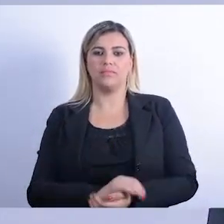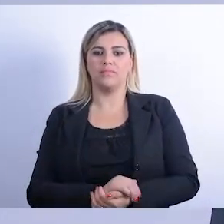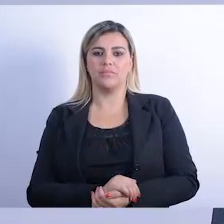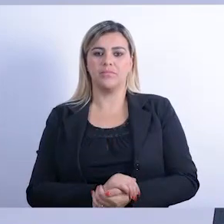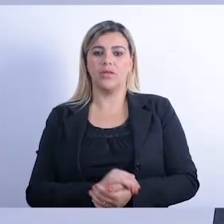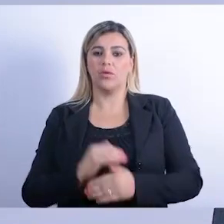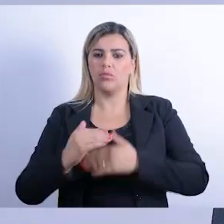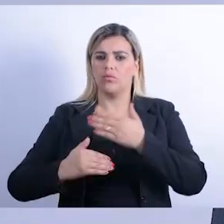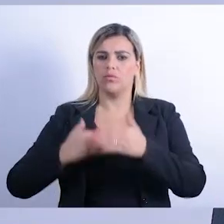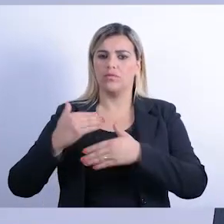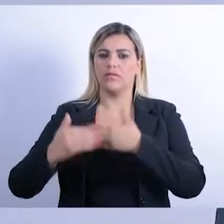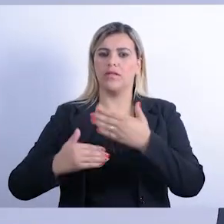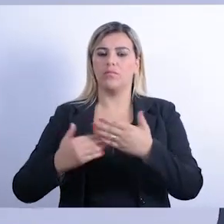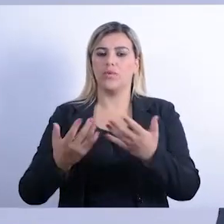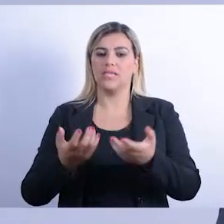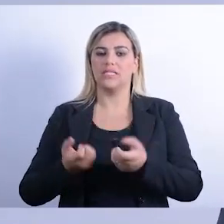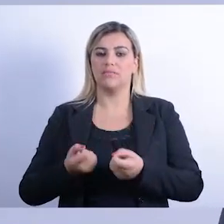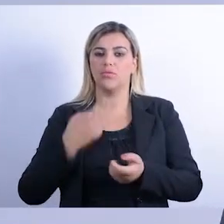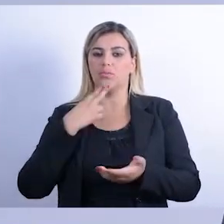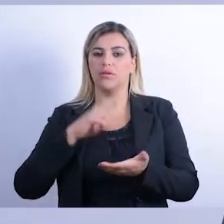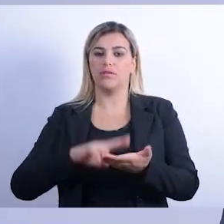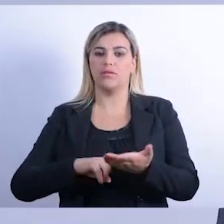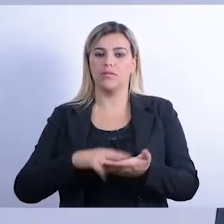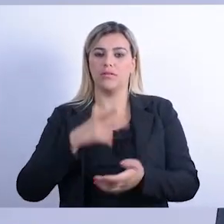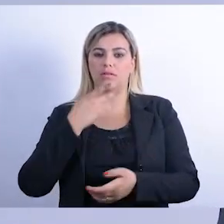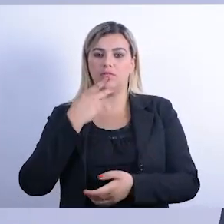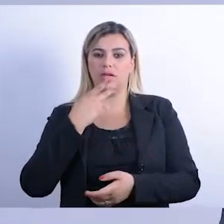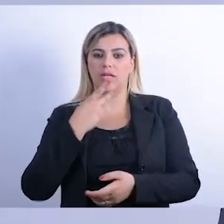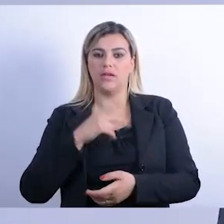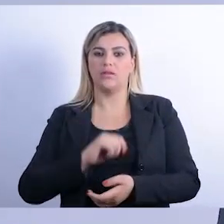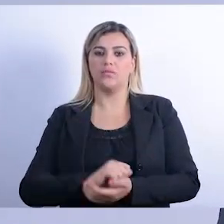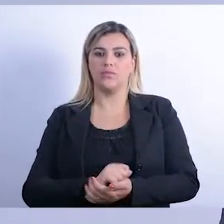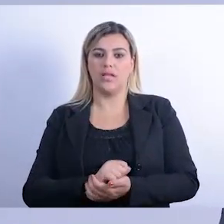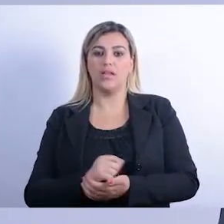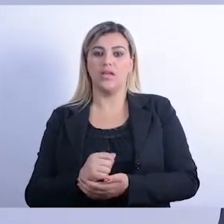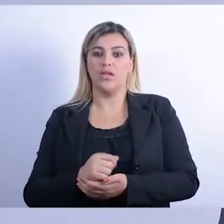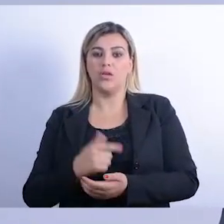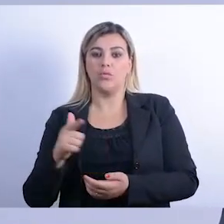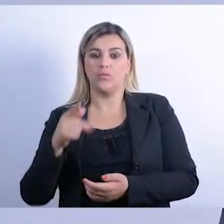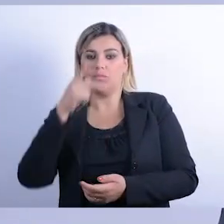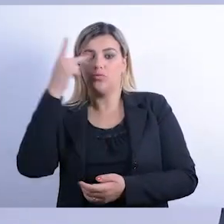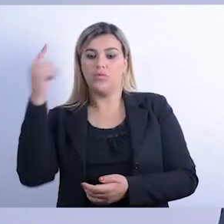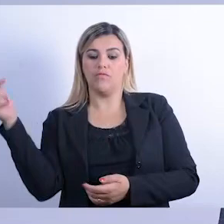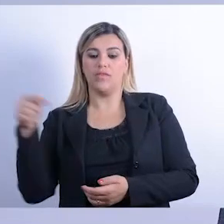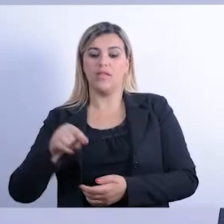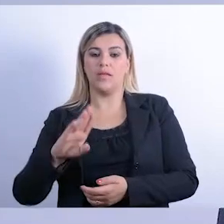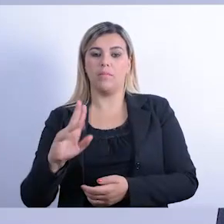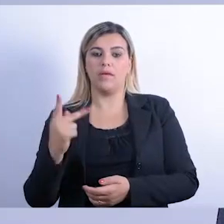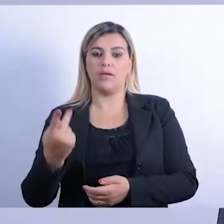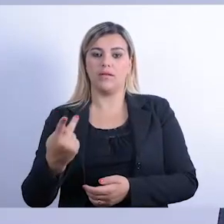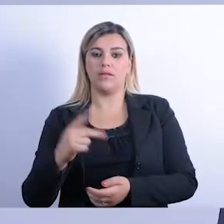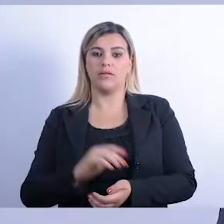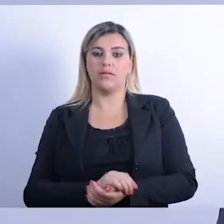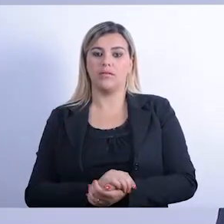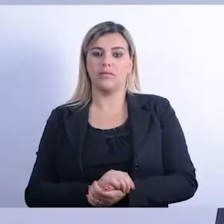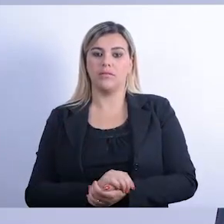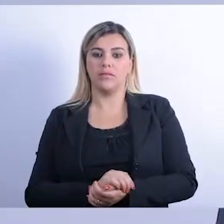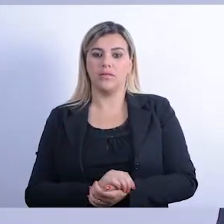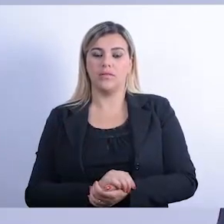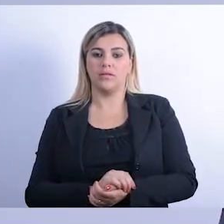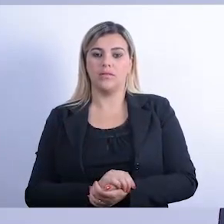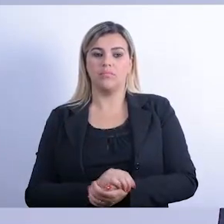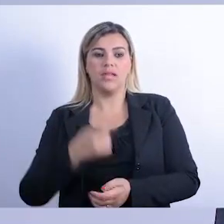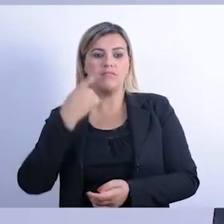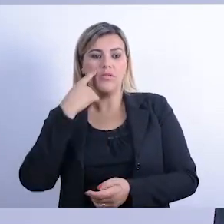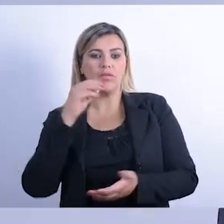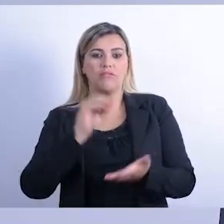vão não. Aí passou um tempo, eu recebi um telegrama dizendo que o Balmair vinha a Belo Horizonte